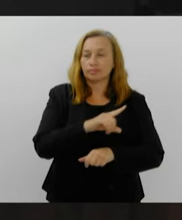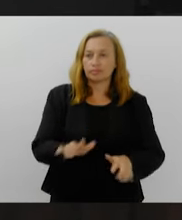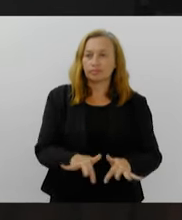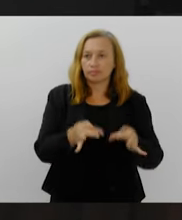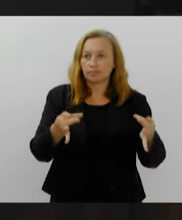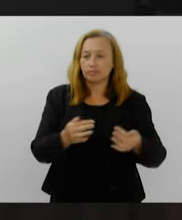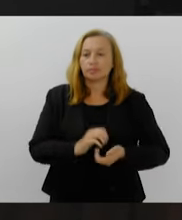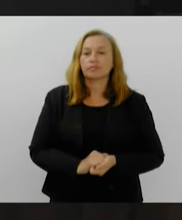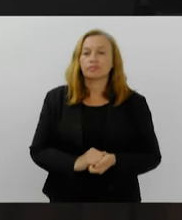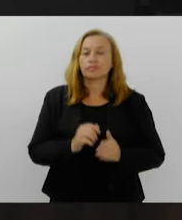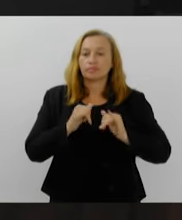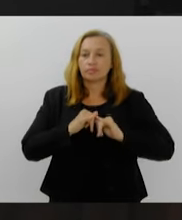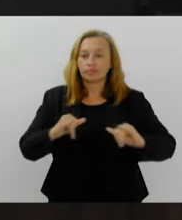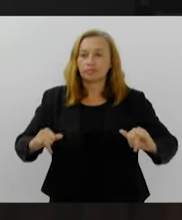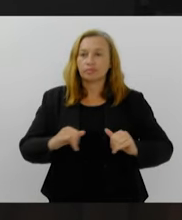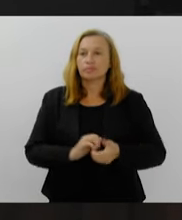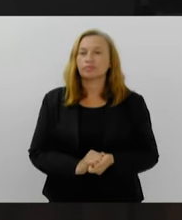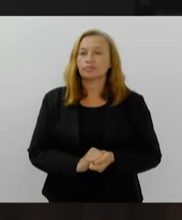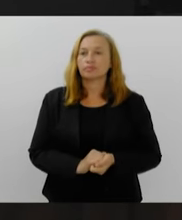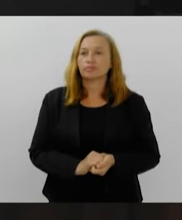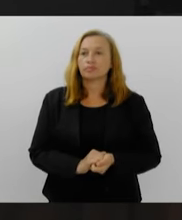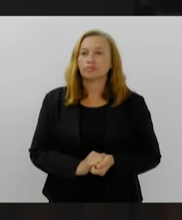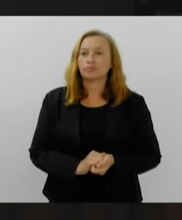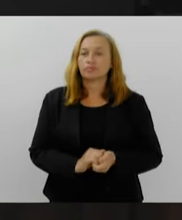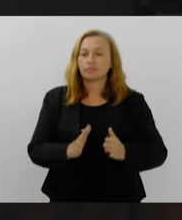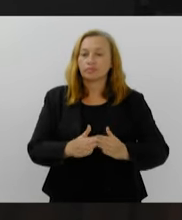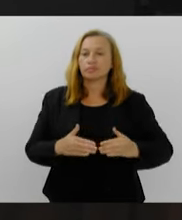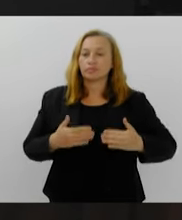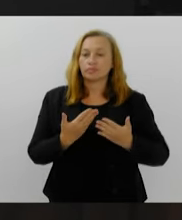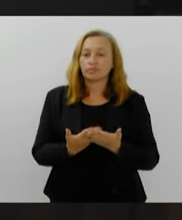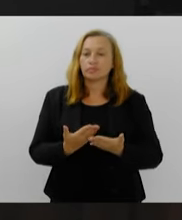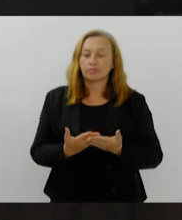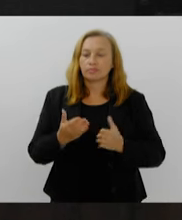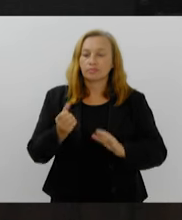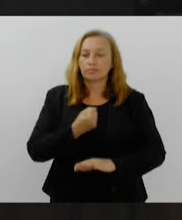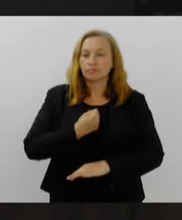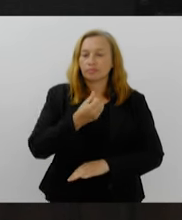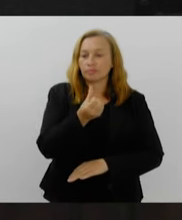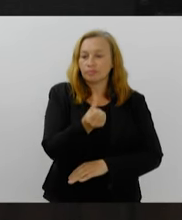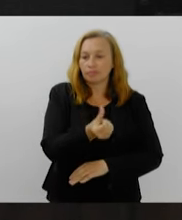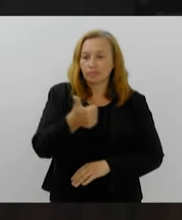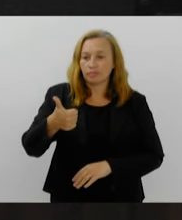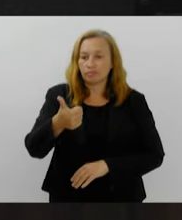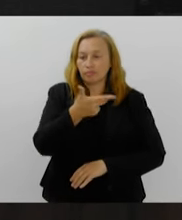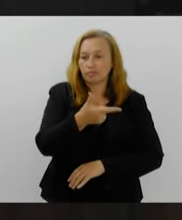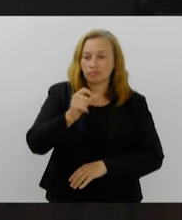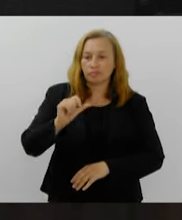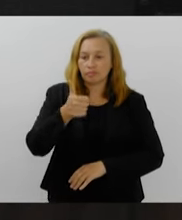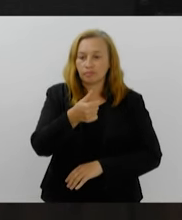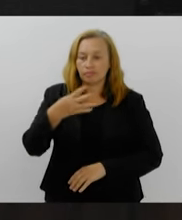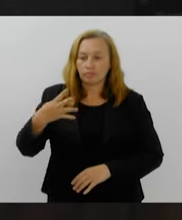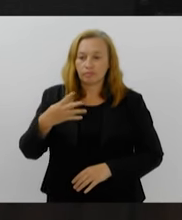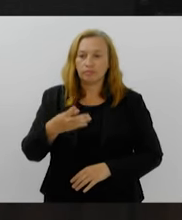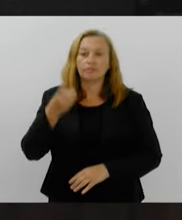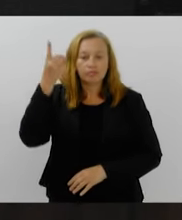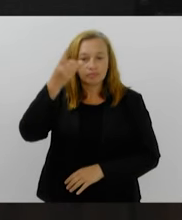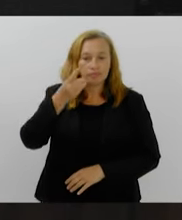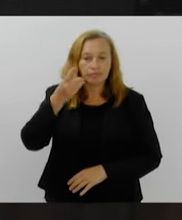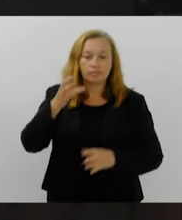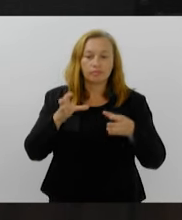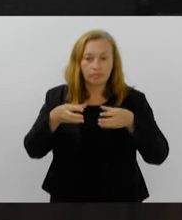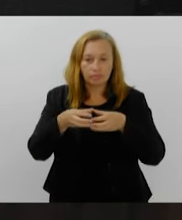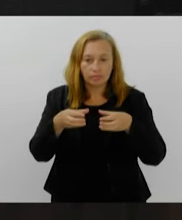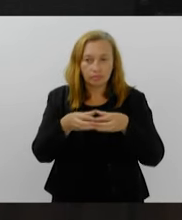simples anuncio requerimento número 61 de 2024 de autoria da